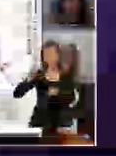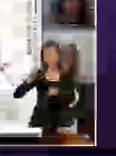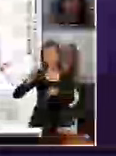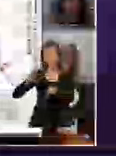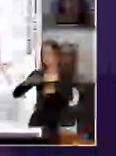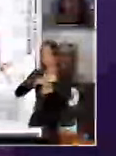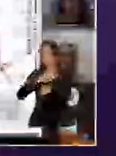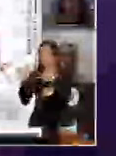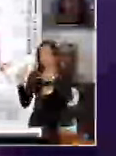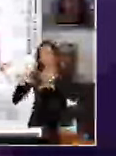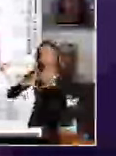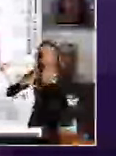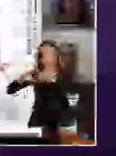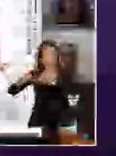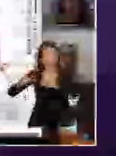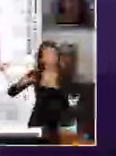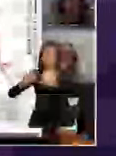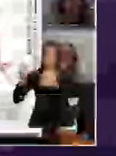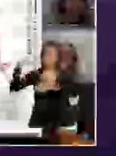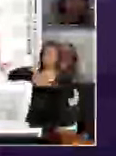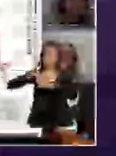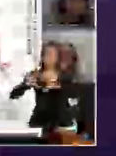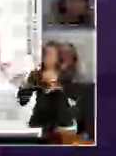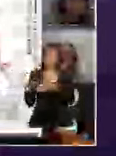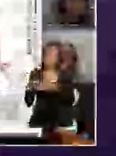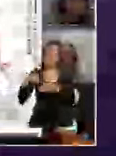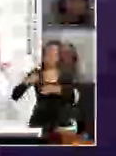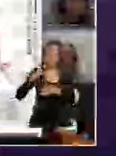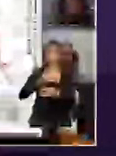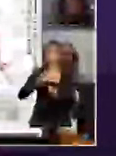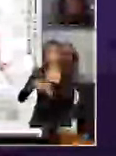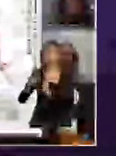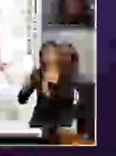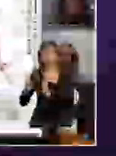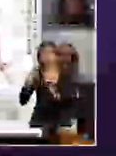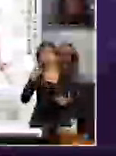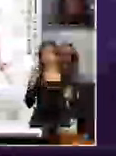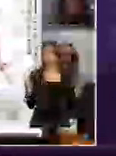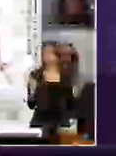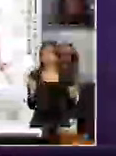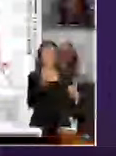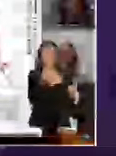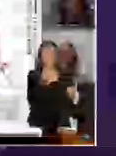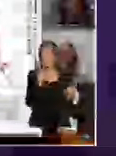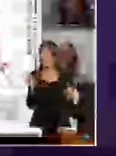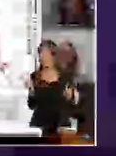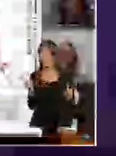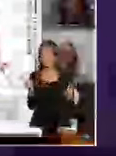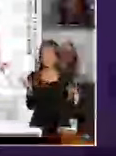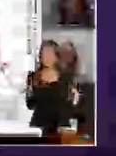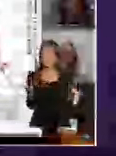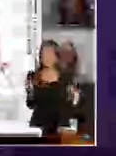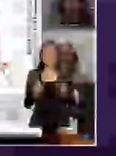todos aqueles, exceto o de 5 a 11 anos, e vemos que os gráficos não são interponíveis, nem a morte